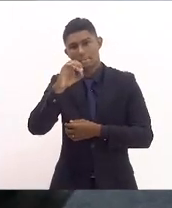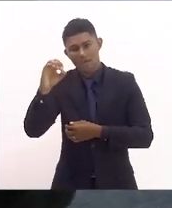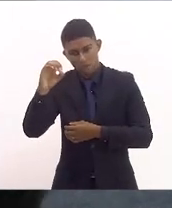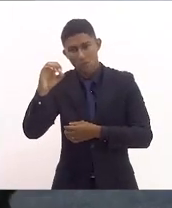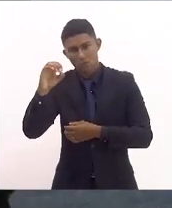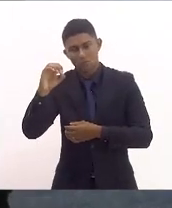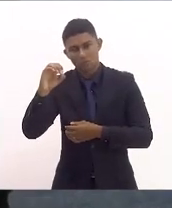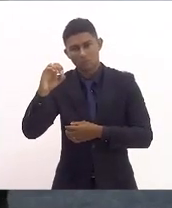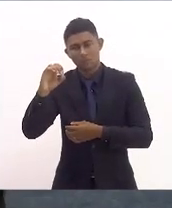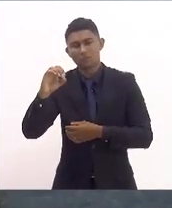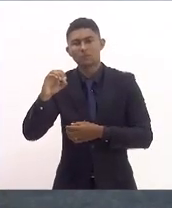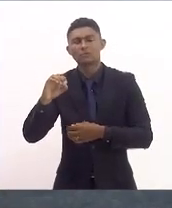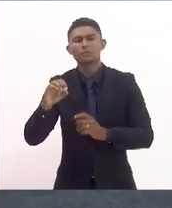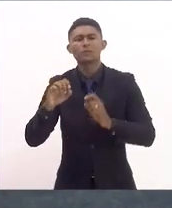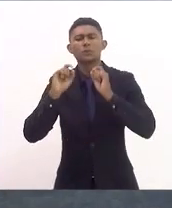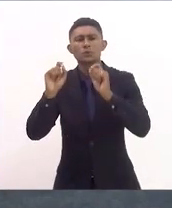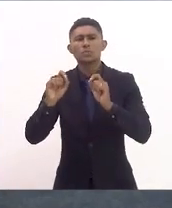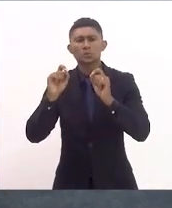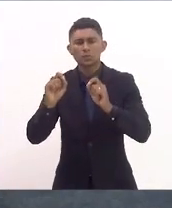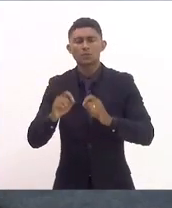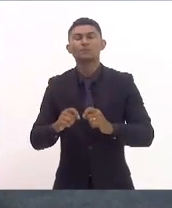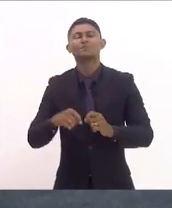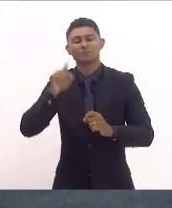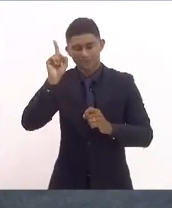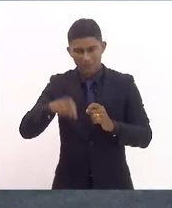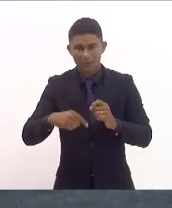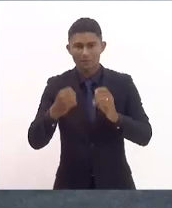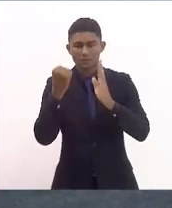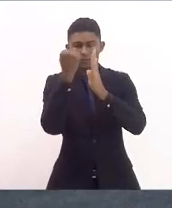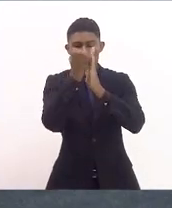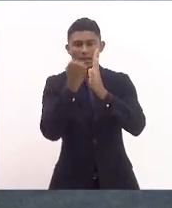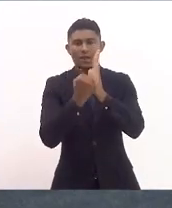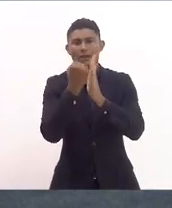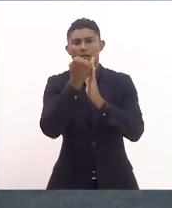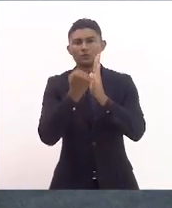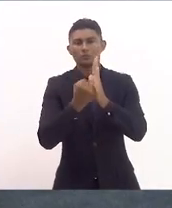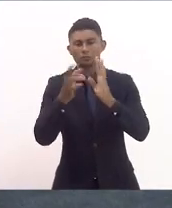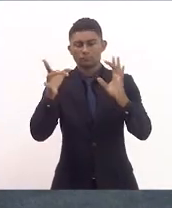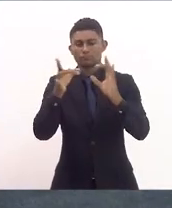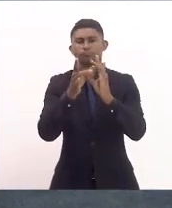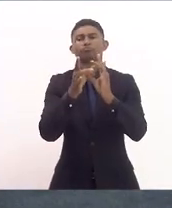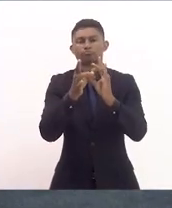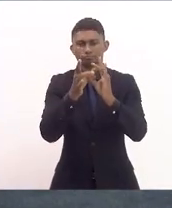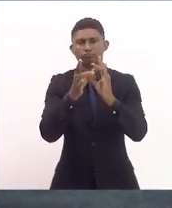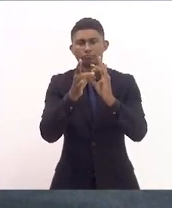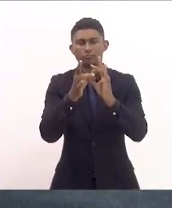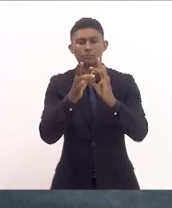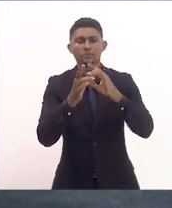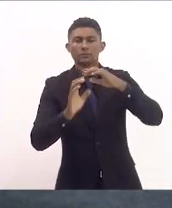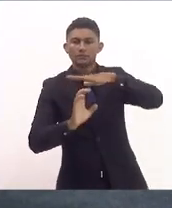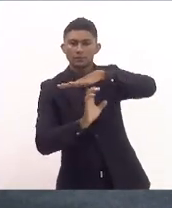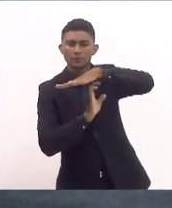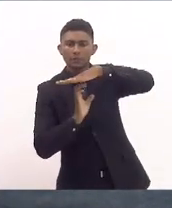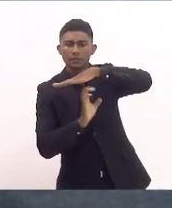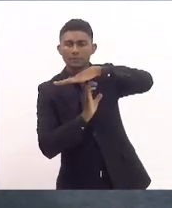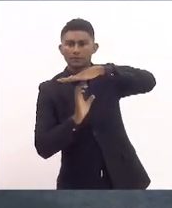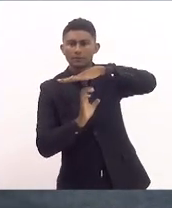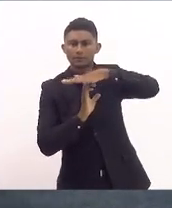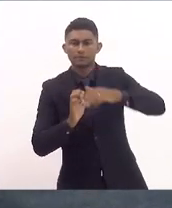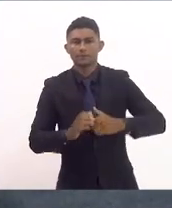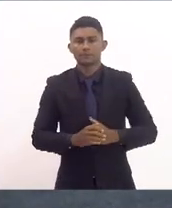centavos que um contrato com a a empresa